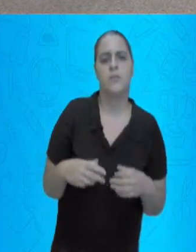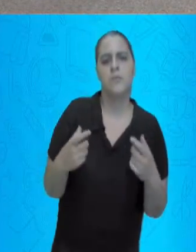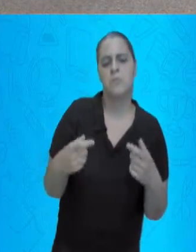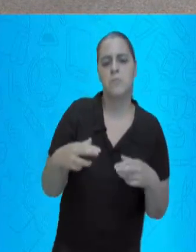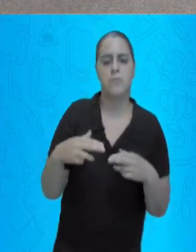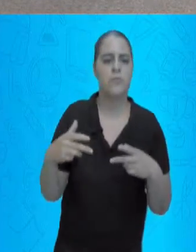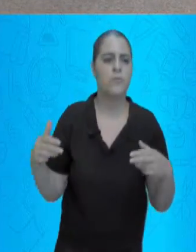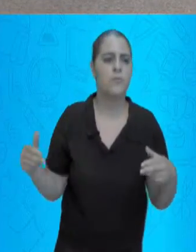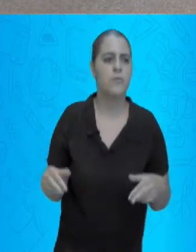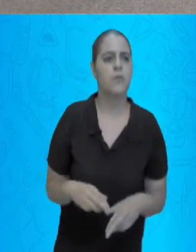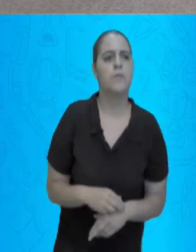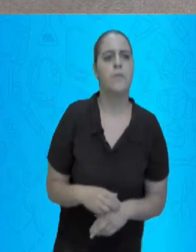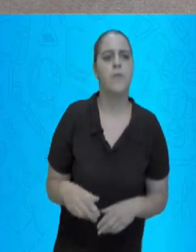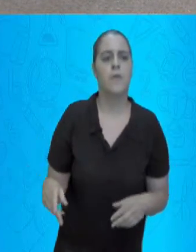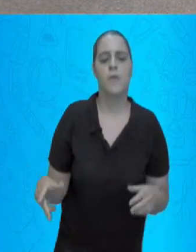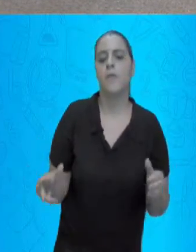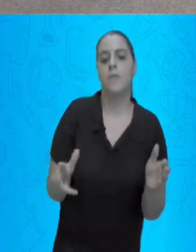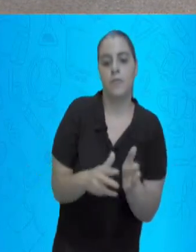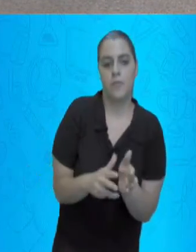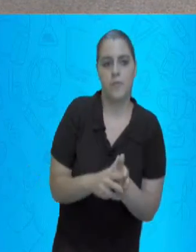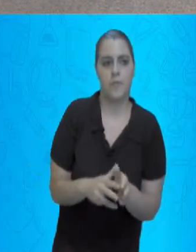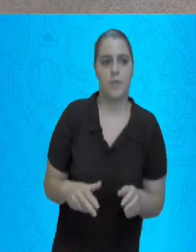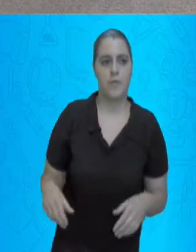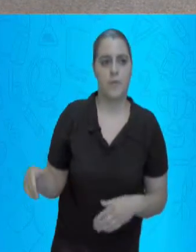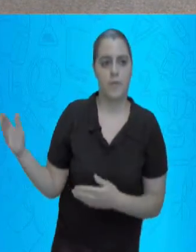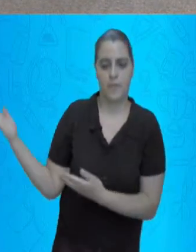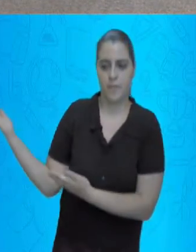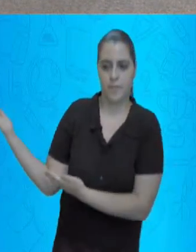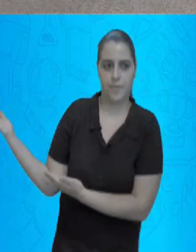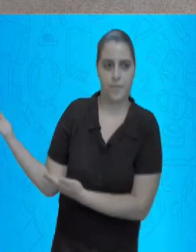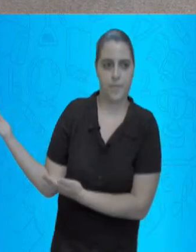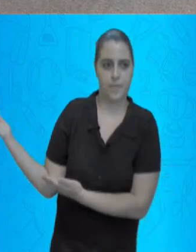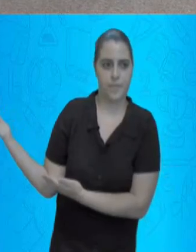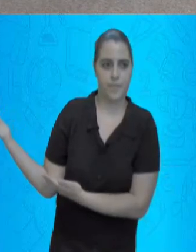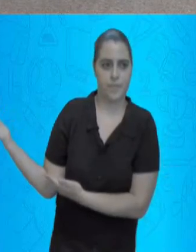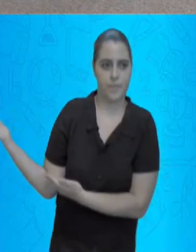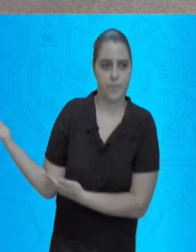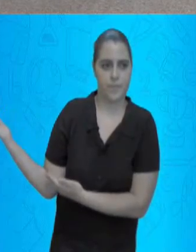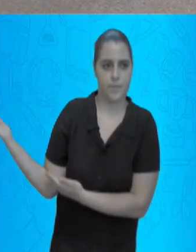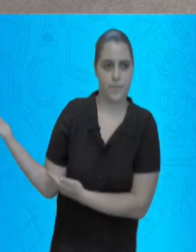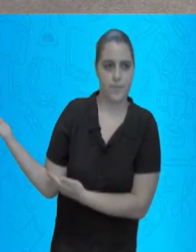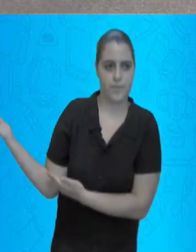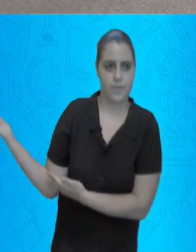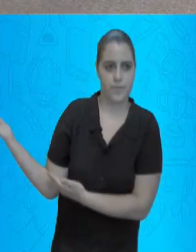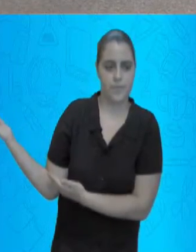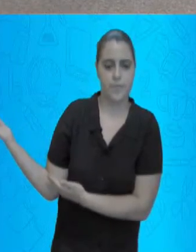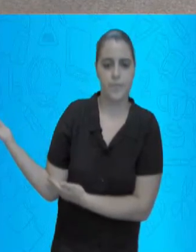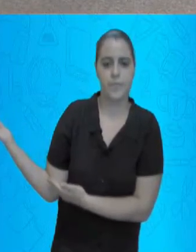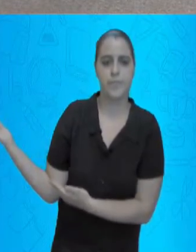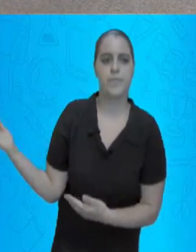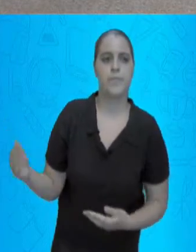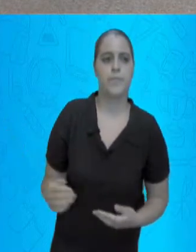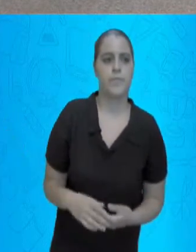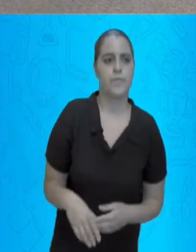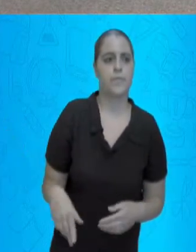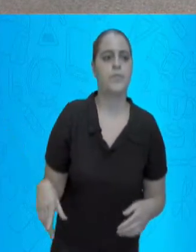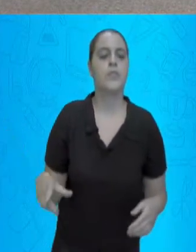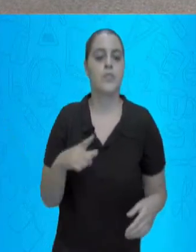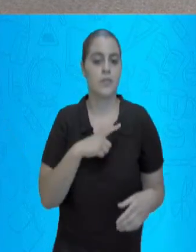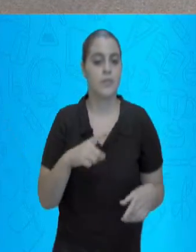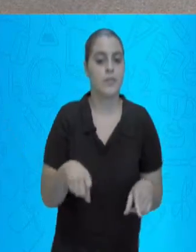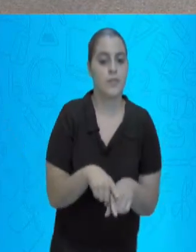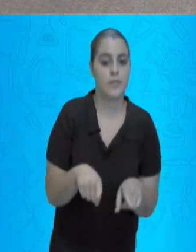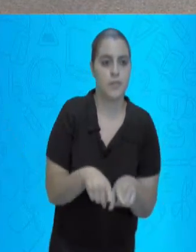Então, a fossilização pode ocorrer por molde, mineralização, preservação ou vestígios. Temos